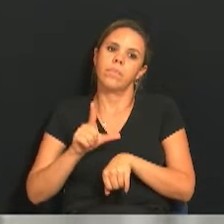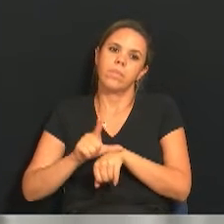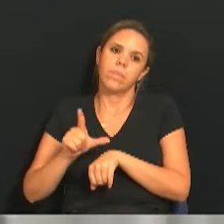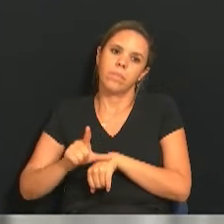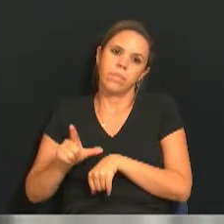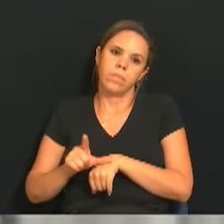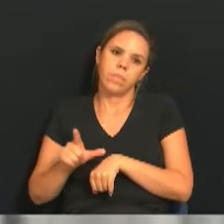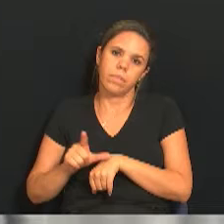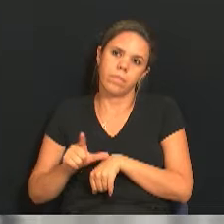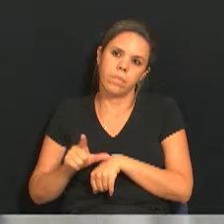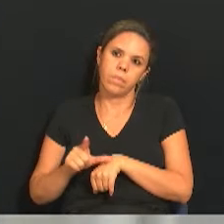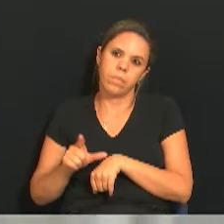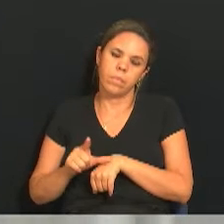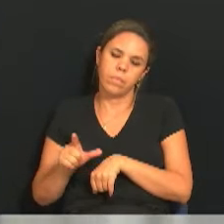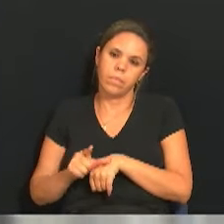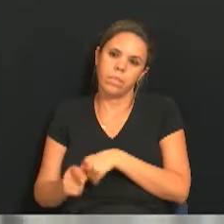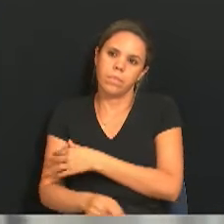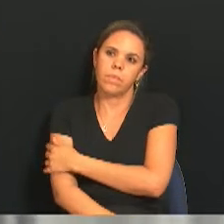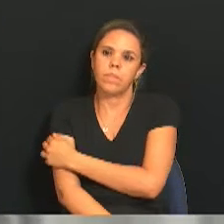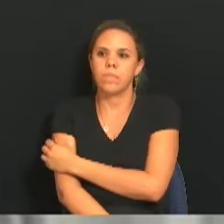se